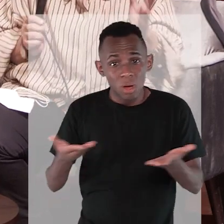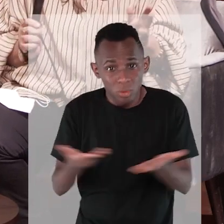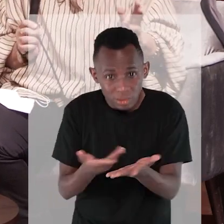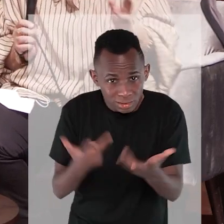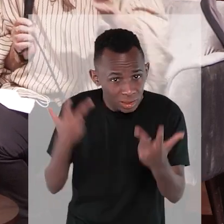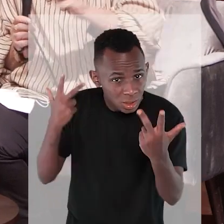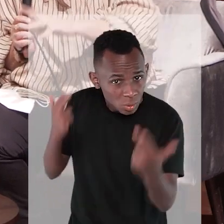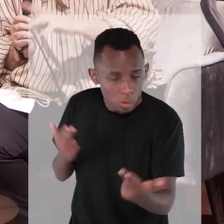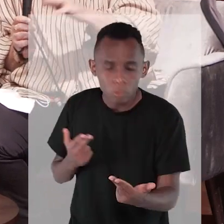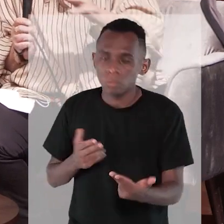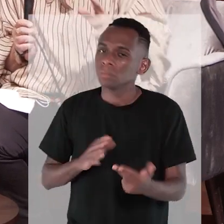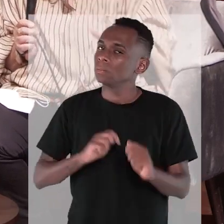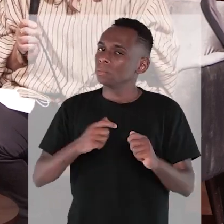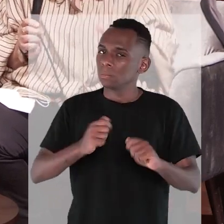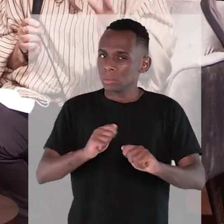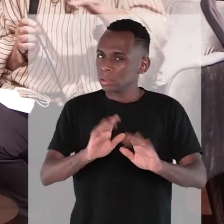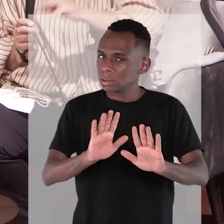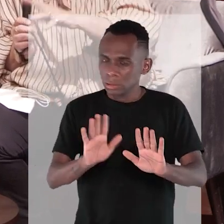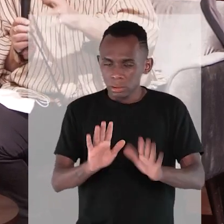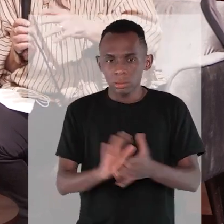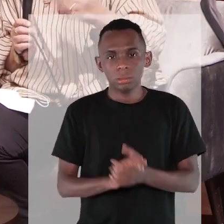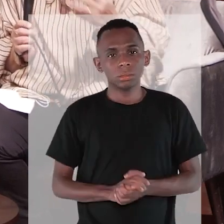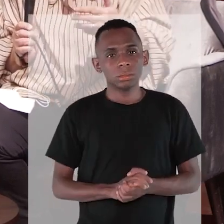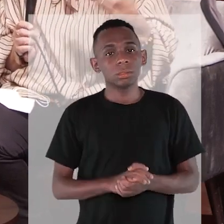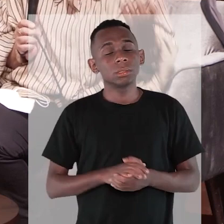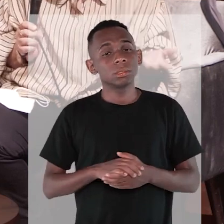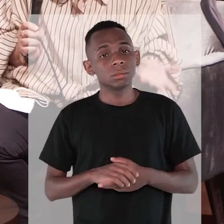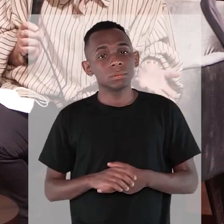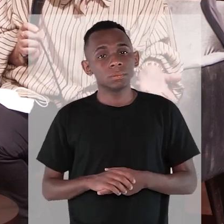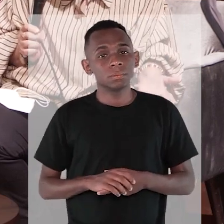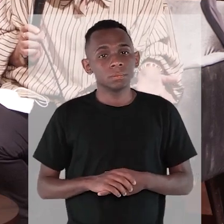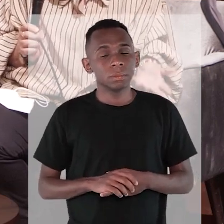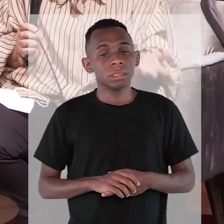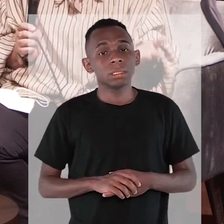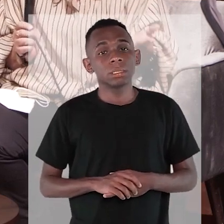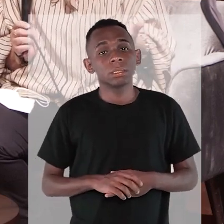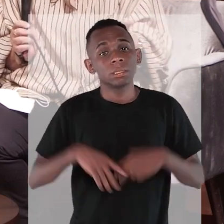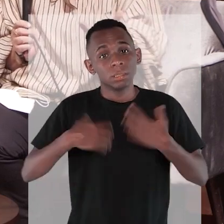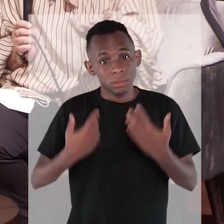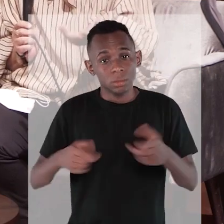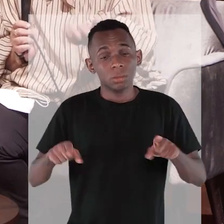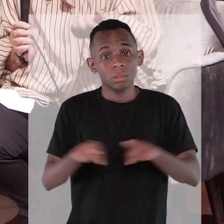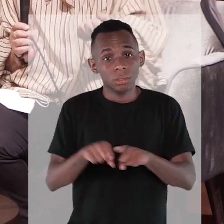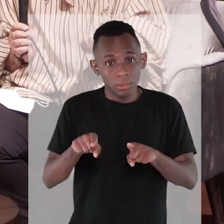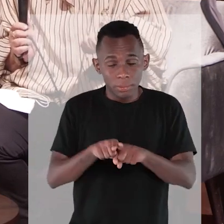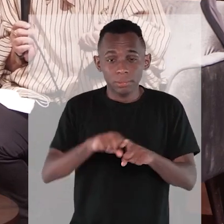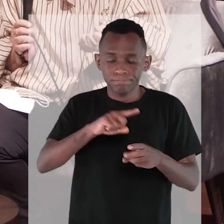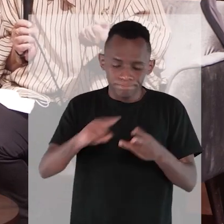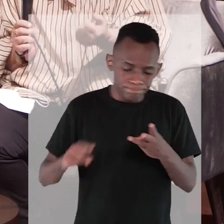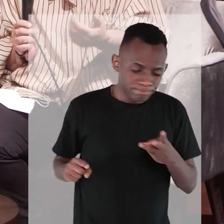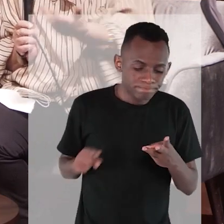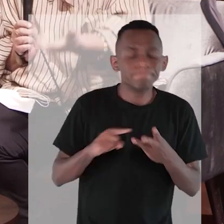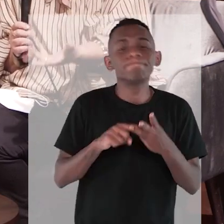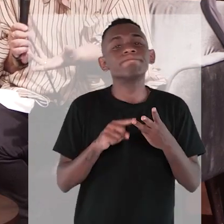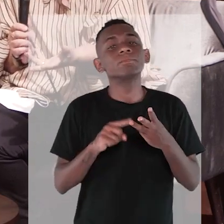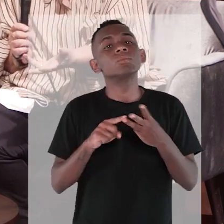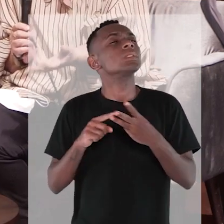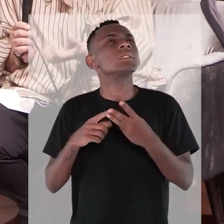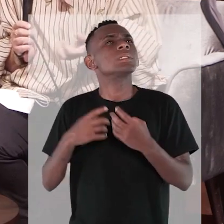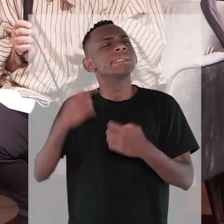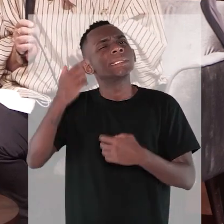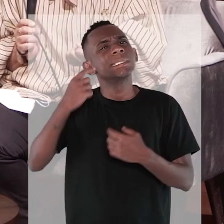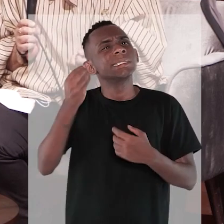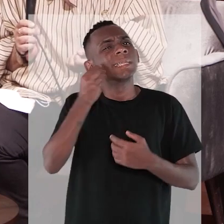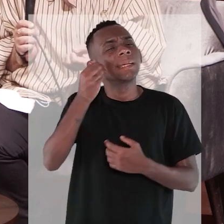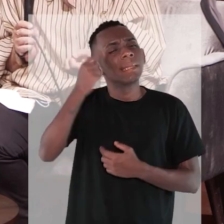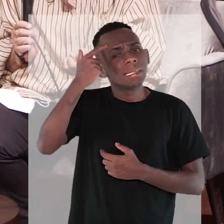Então, foram esses os 2 movimentos. E aí, o terceiro foi tentar entender, bom, mas então isso que está